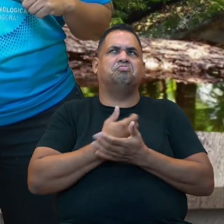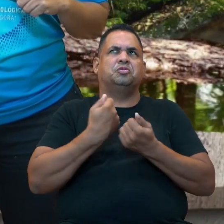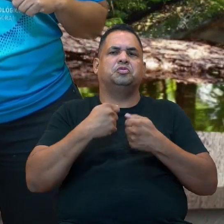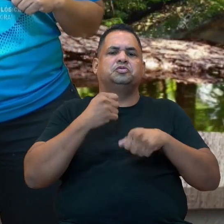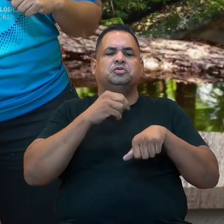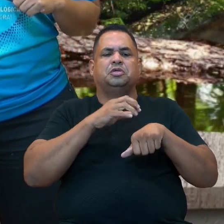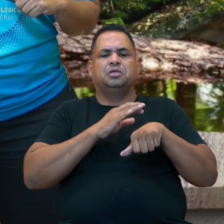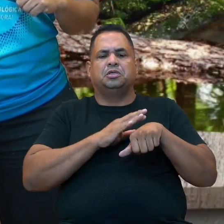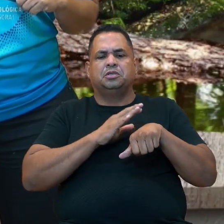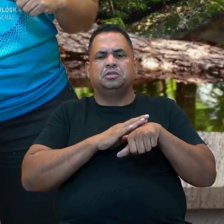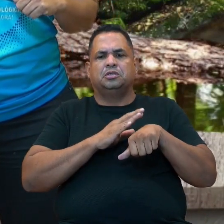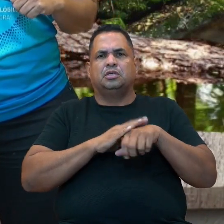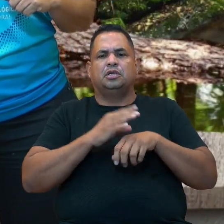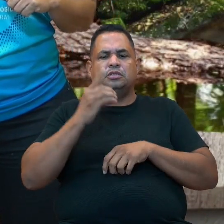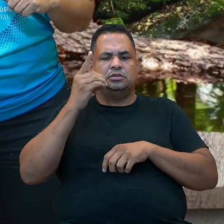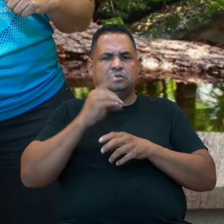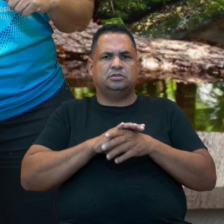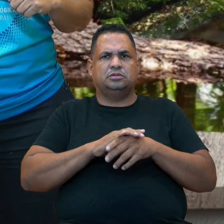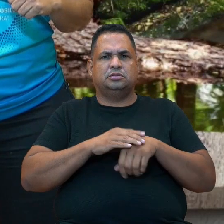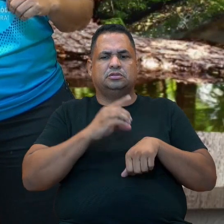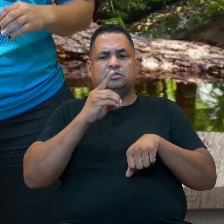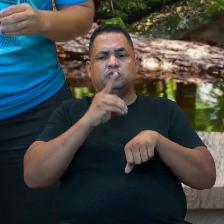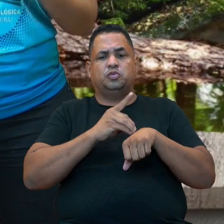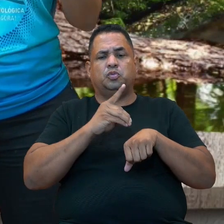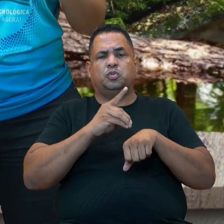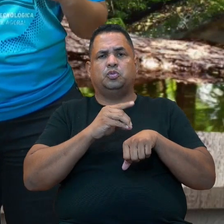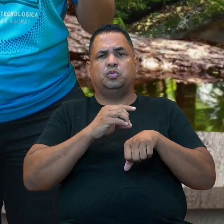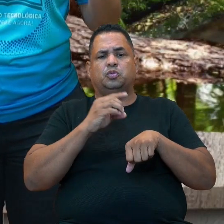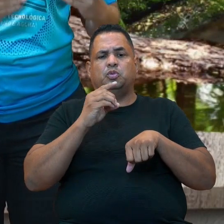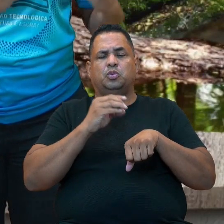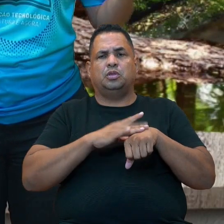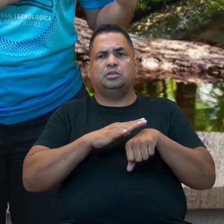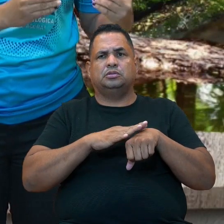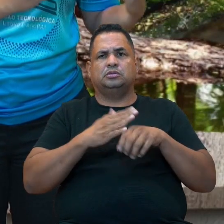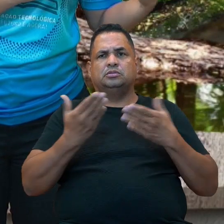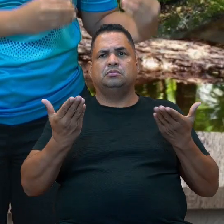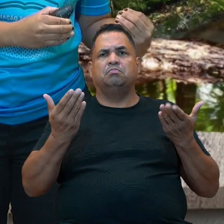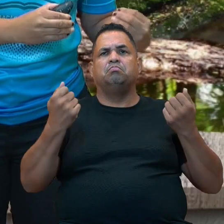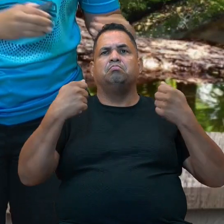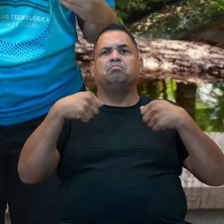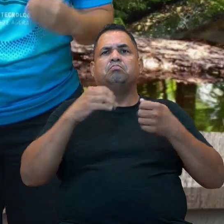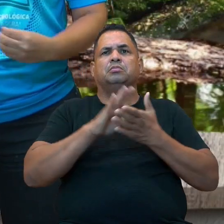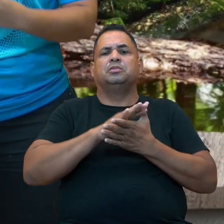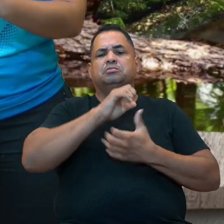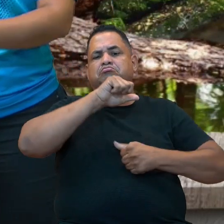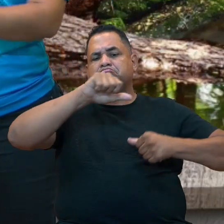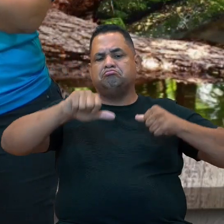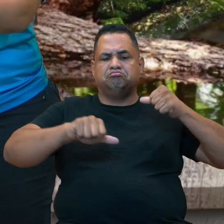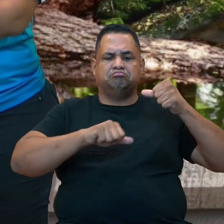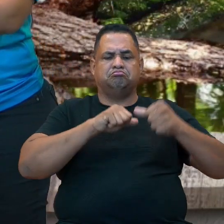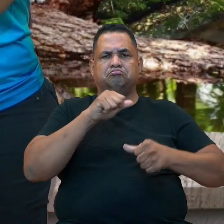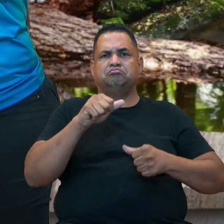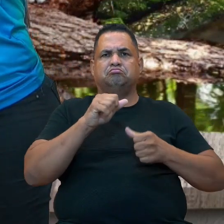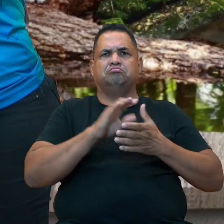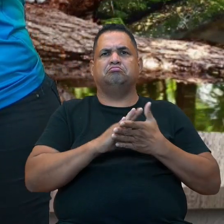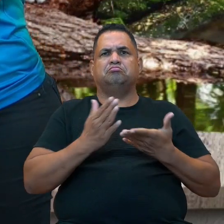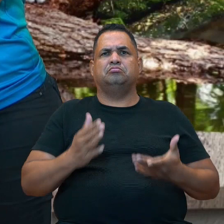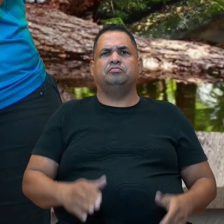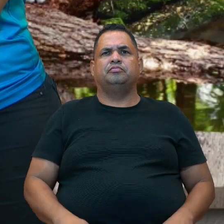organismos que se reproduzem assexuadamente também podem sofrer mutações, assim como aqueles que se